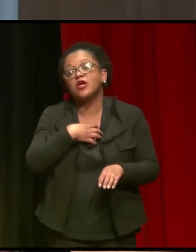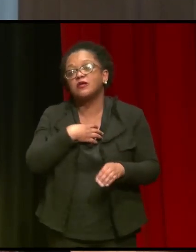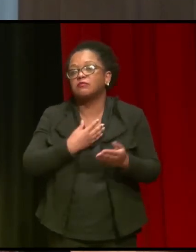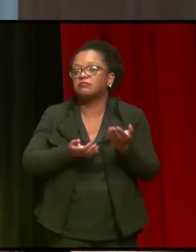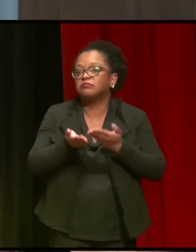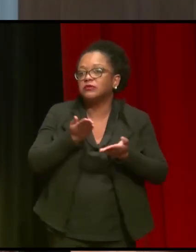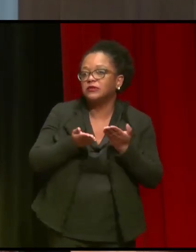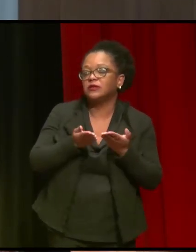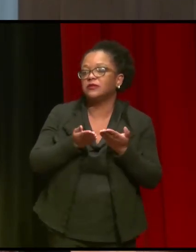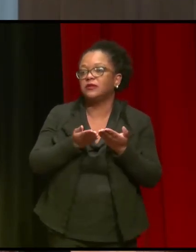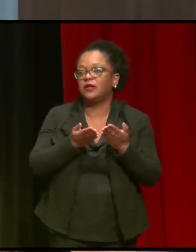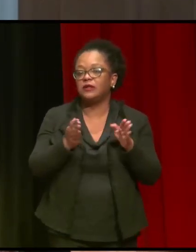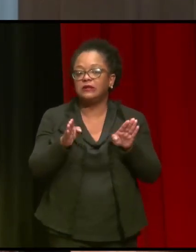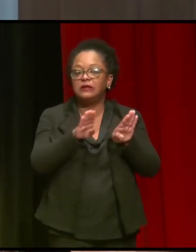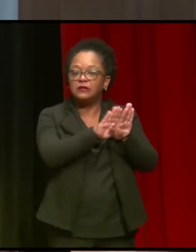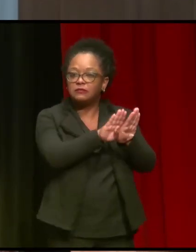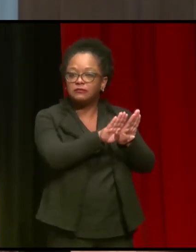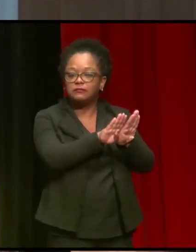tranca a porta.